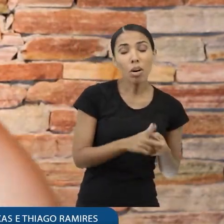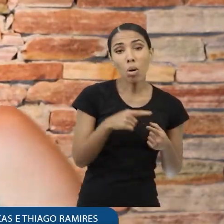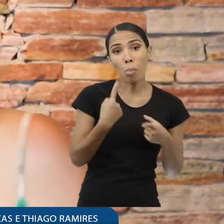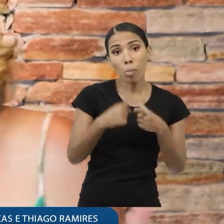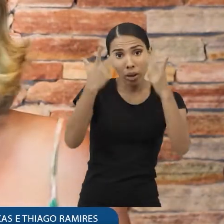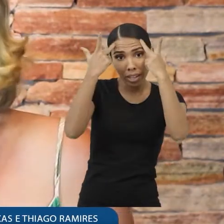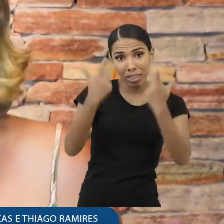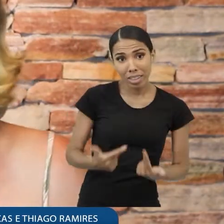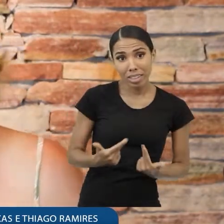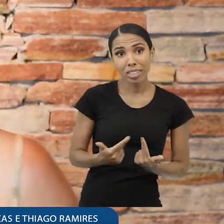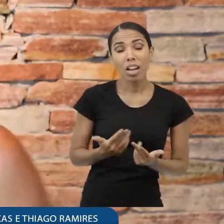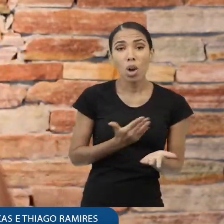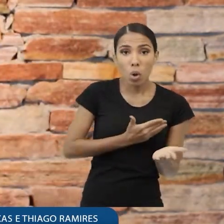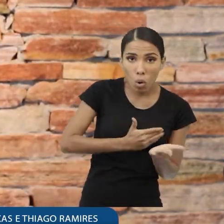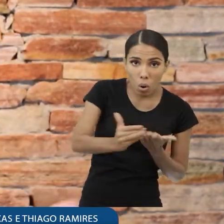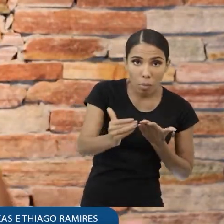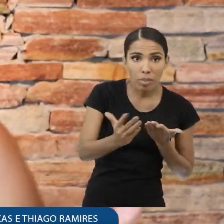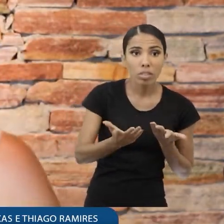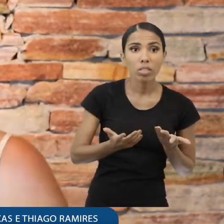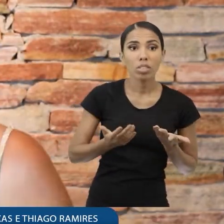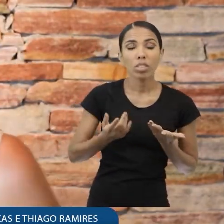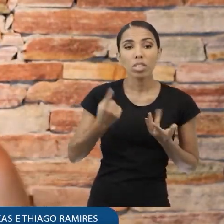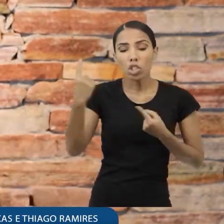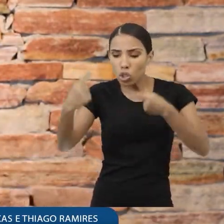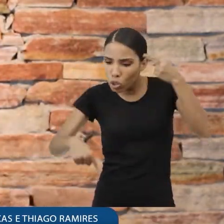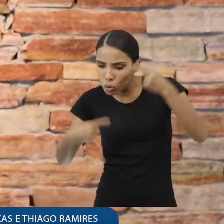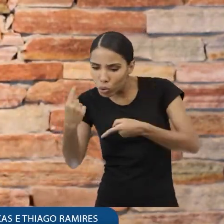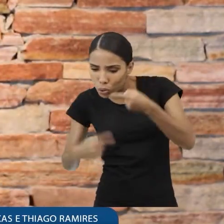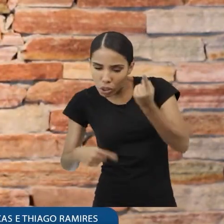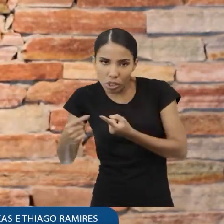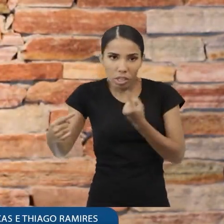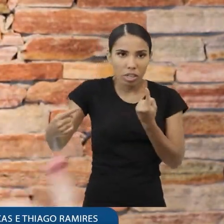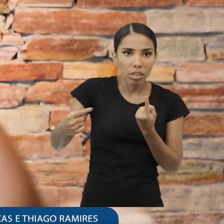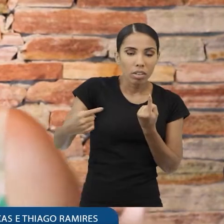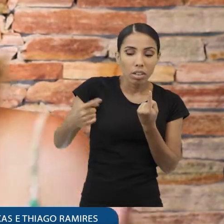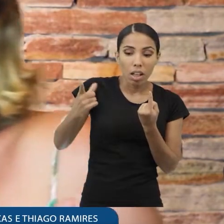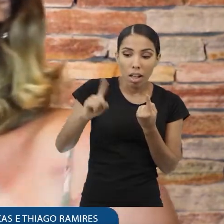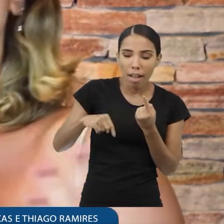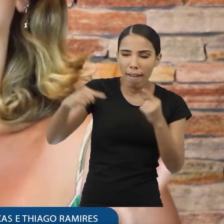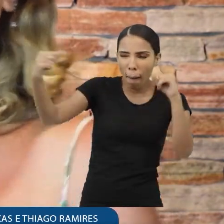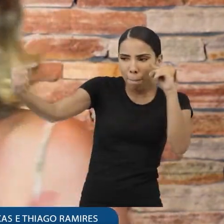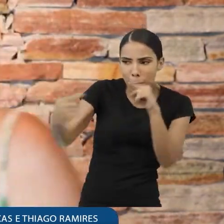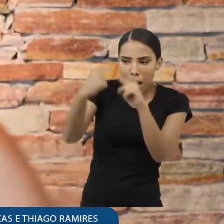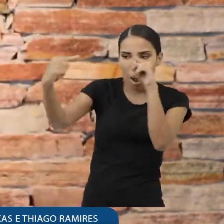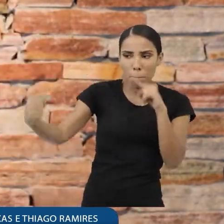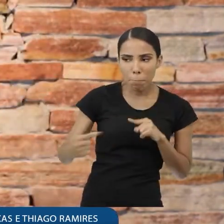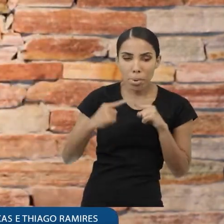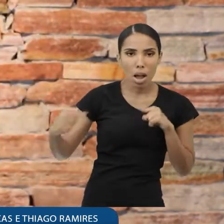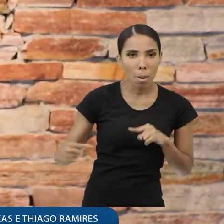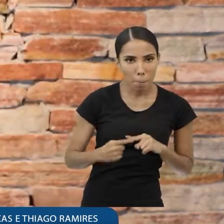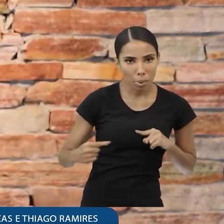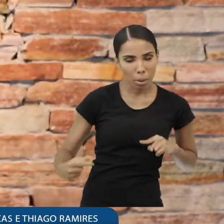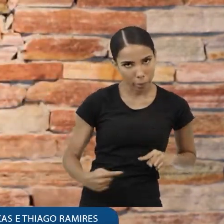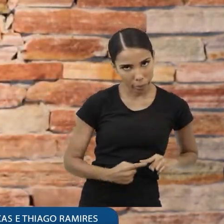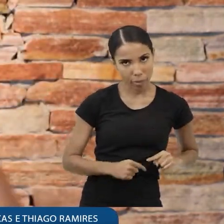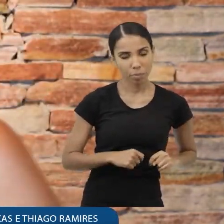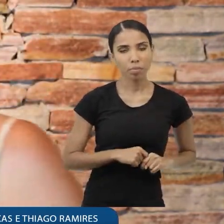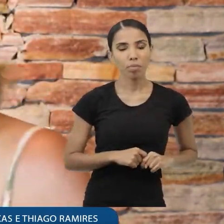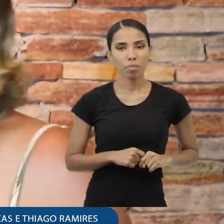ali, né? Porque naturalmente é aí que a gente vai começar a discutir e alinhar um projeto com os interesses do